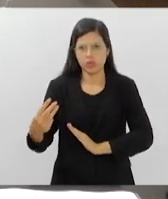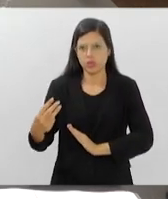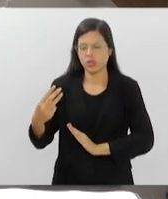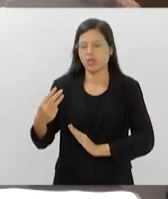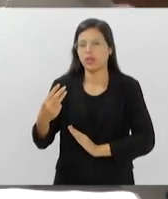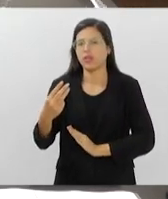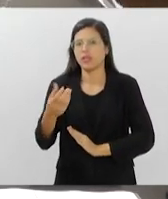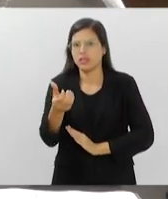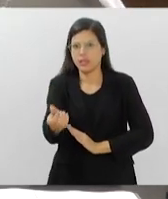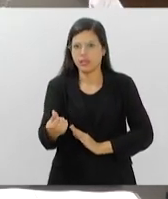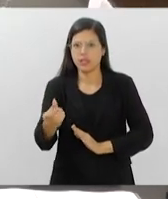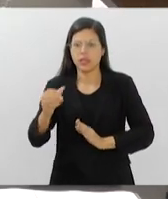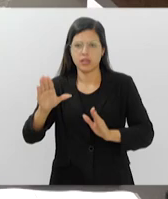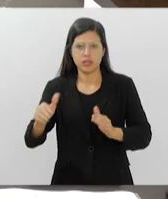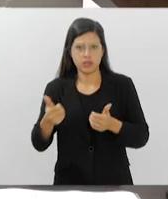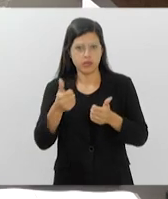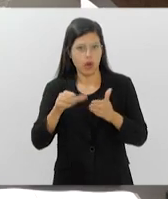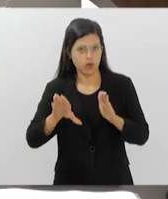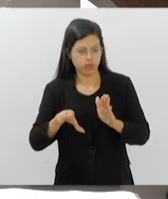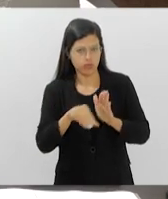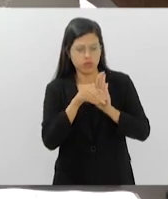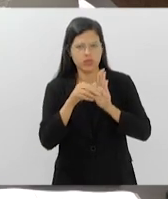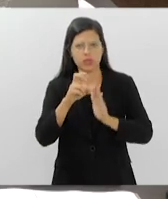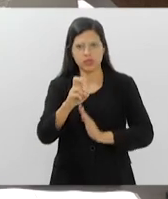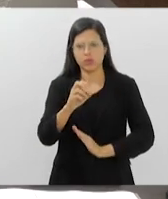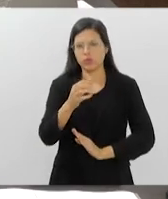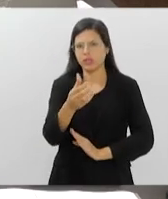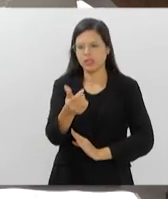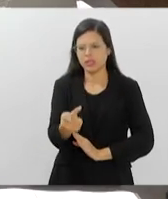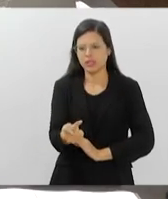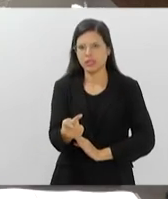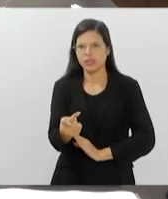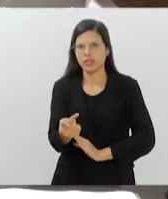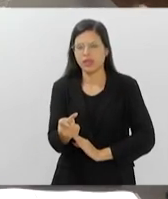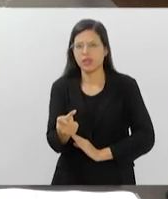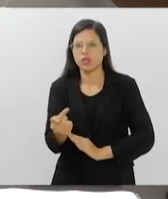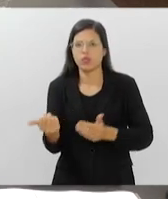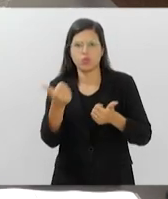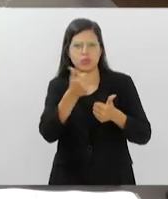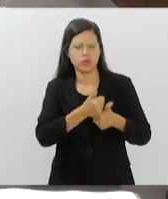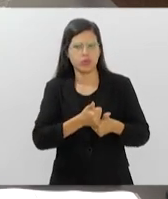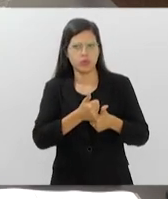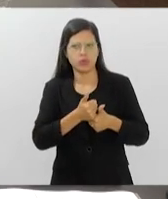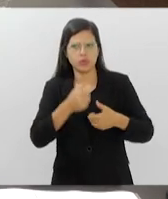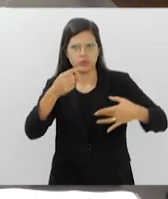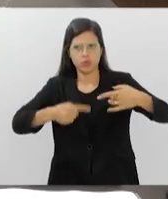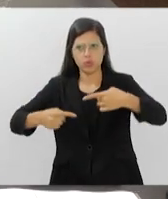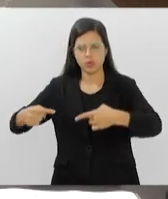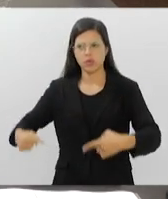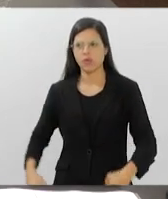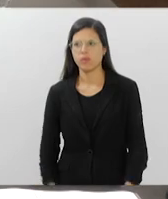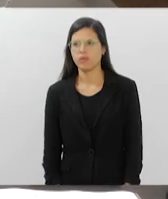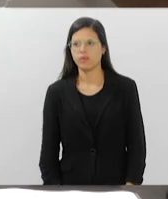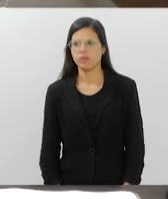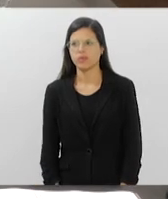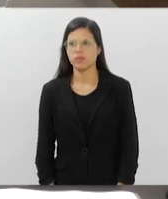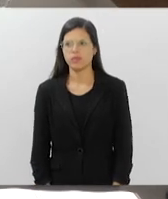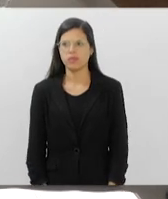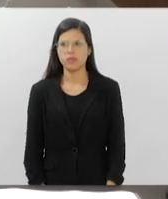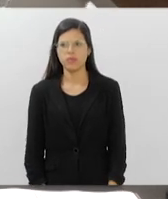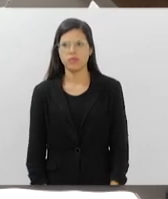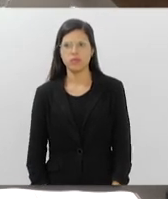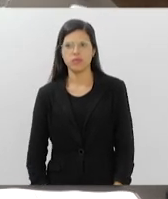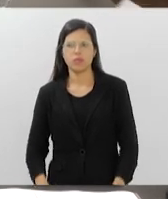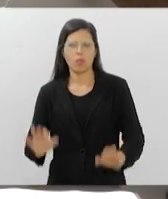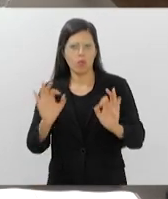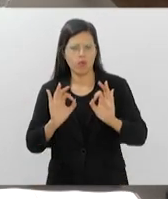Favorável com subemenda aglutinativa às emendas 5 e 7. Concluindo por substitutivo em discussão. Não havendo